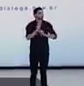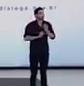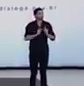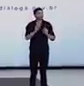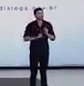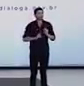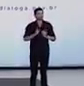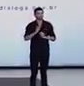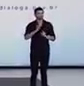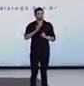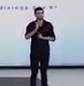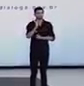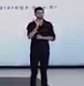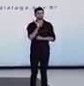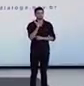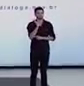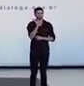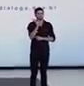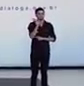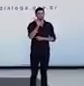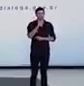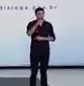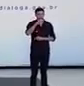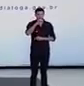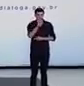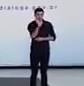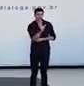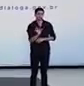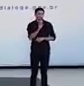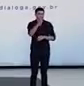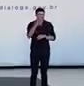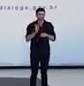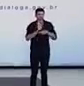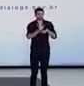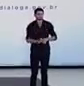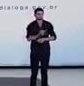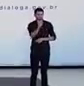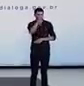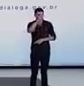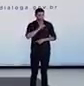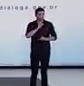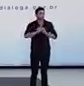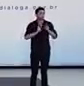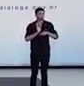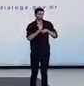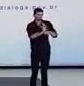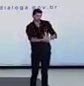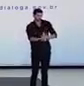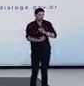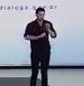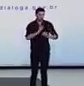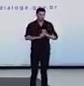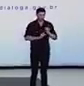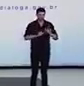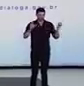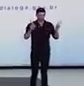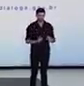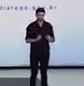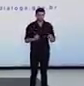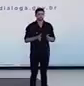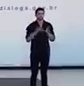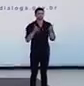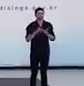justifica o 0,5% que a gente gasta do PIB investindo no Bolsa Família, que é investir exatamente em redução da